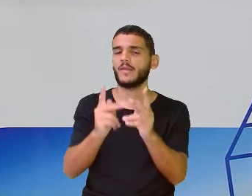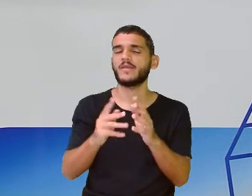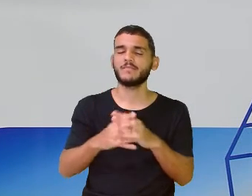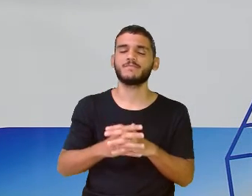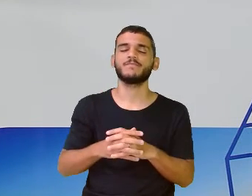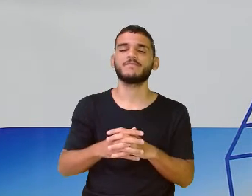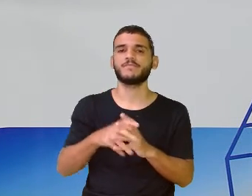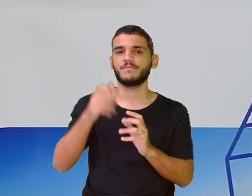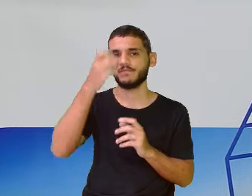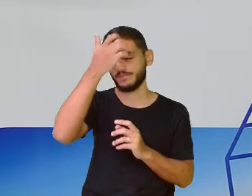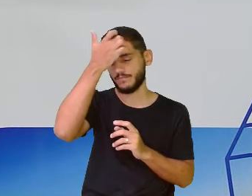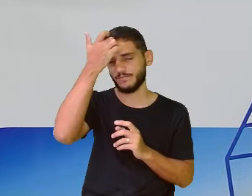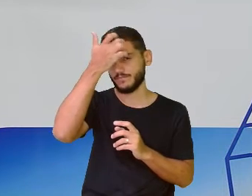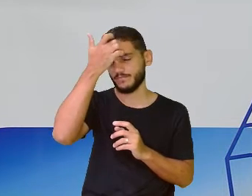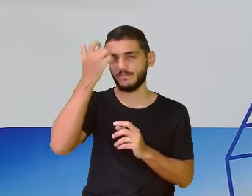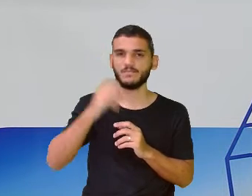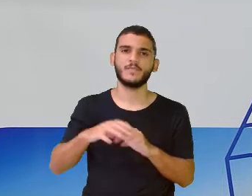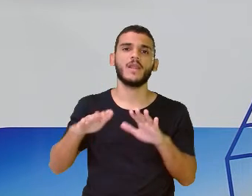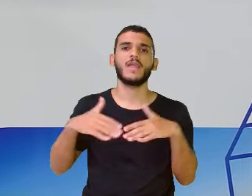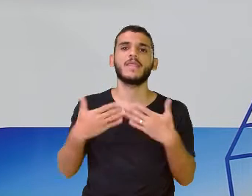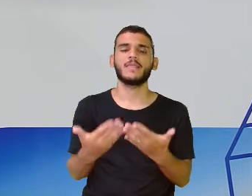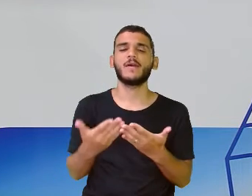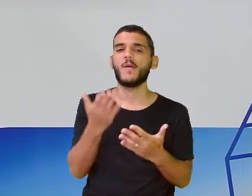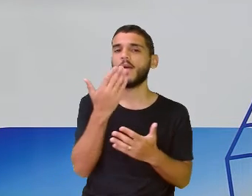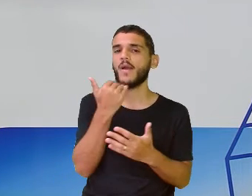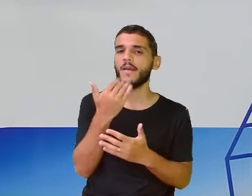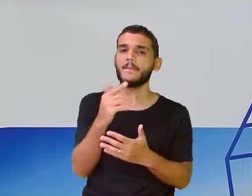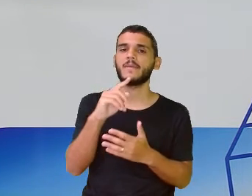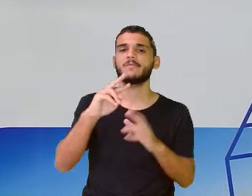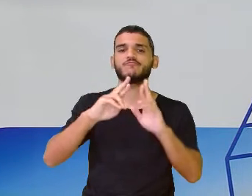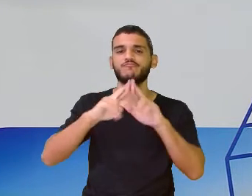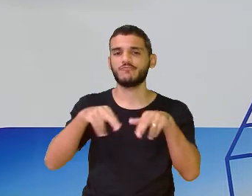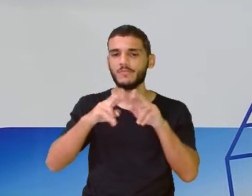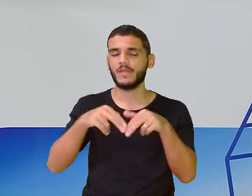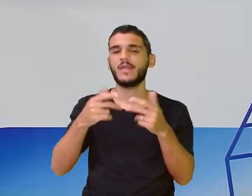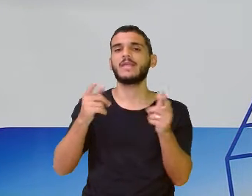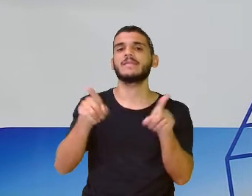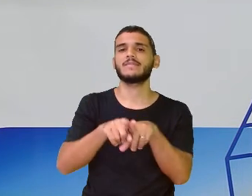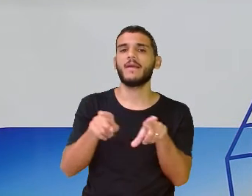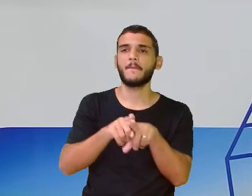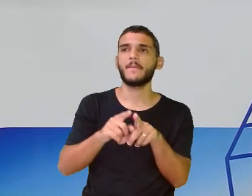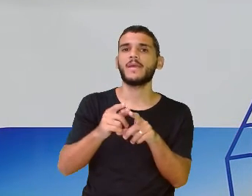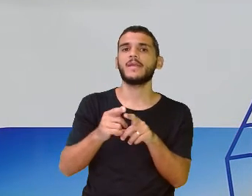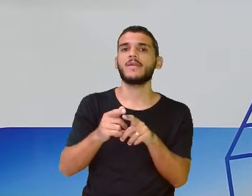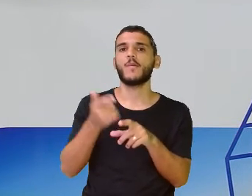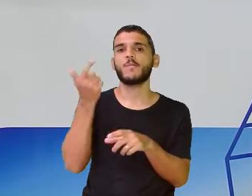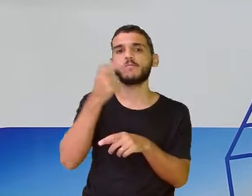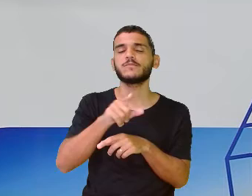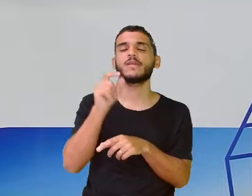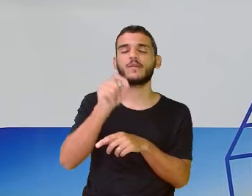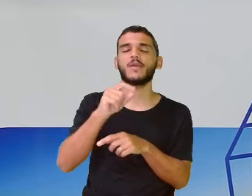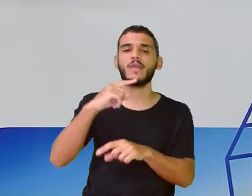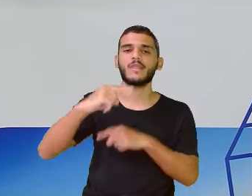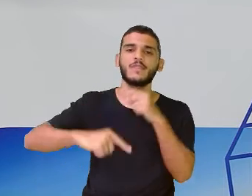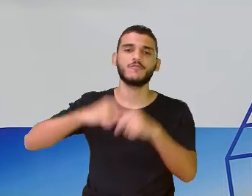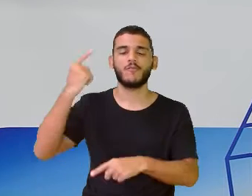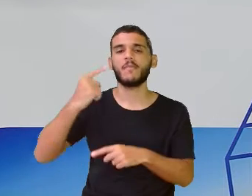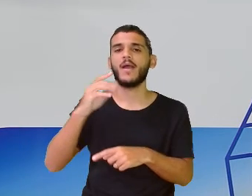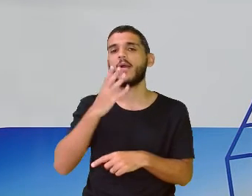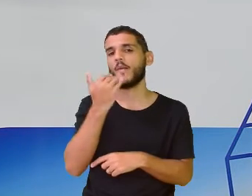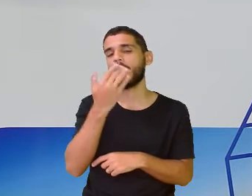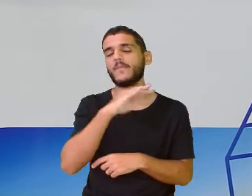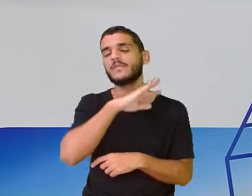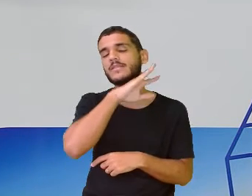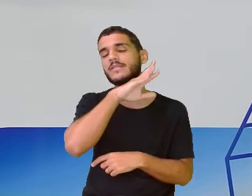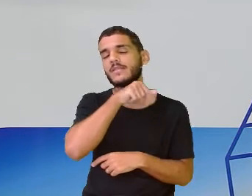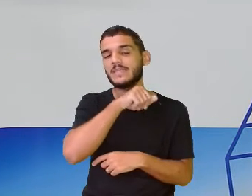Então, além de o alimento poder ser reutilizado, ele também pode virar ração animal e quando não dá para fazer